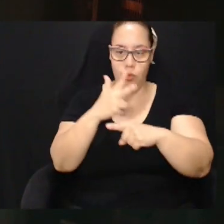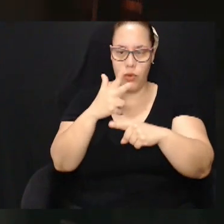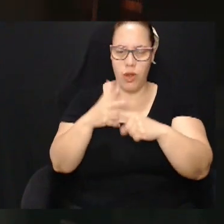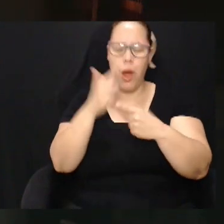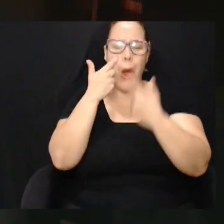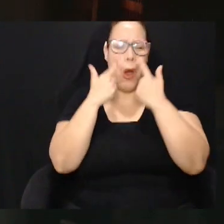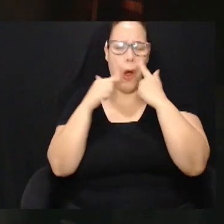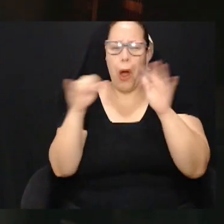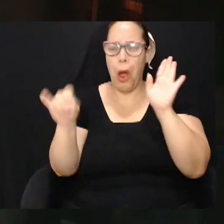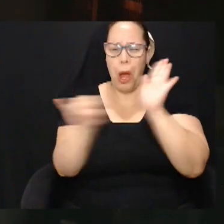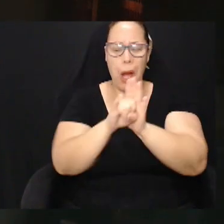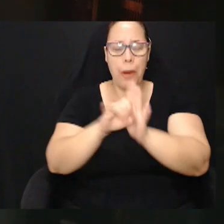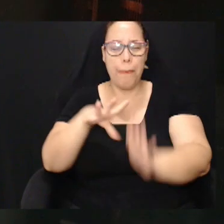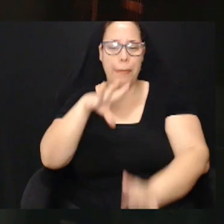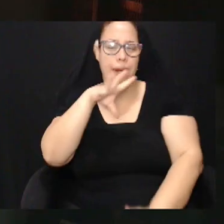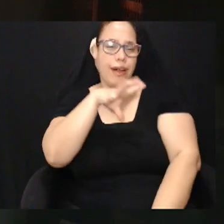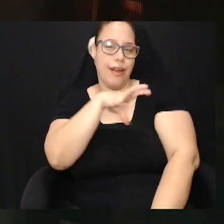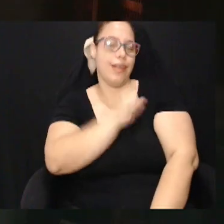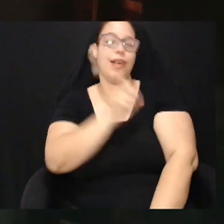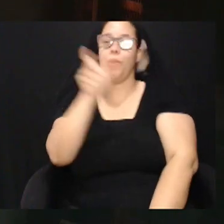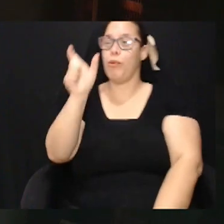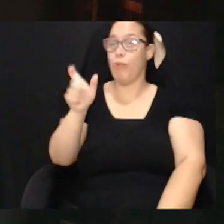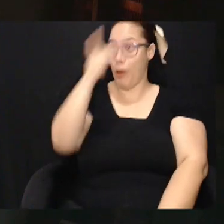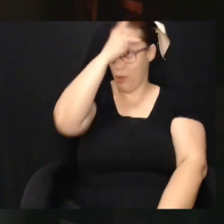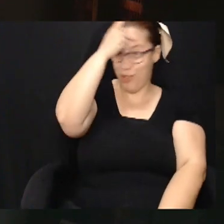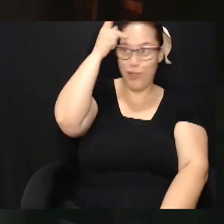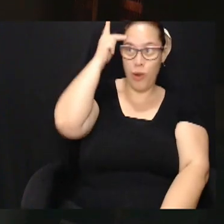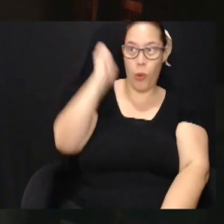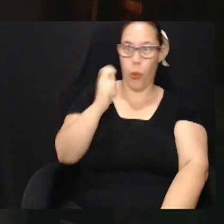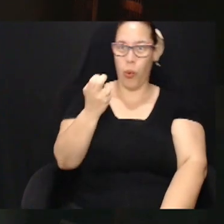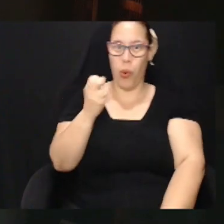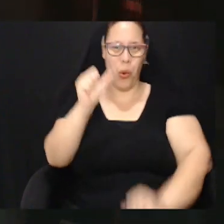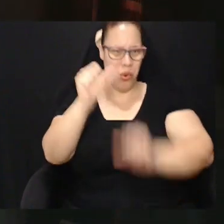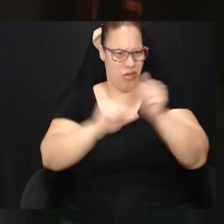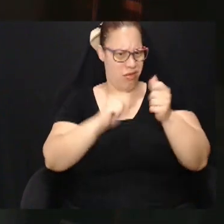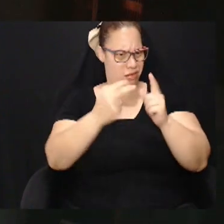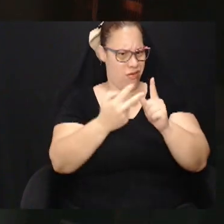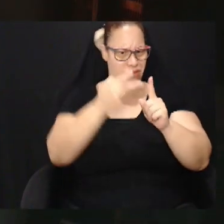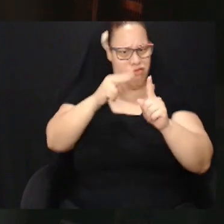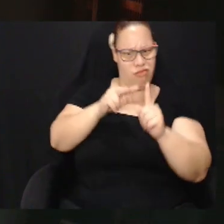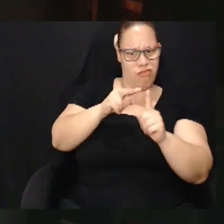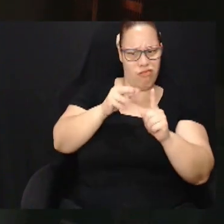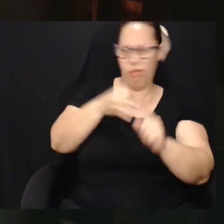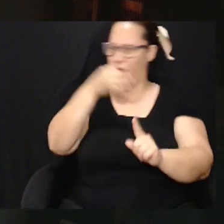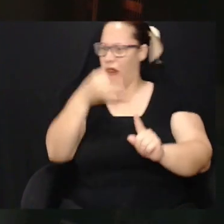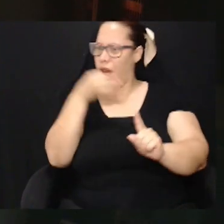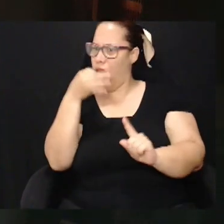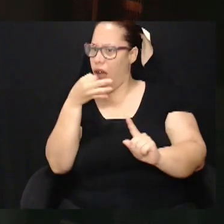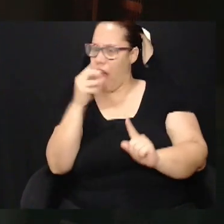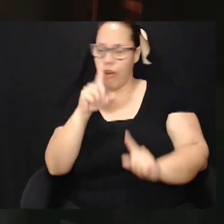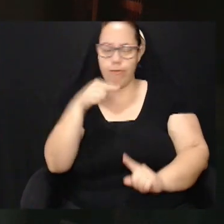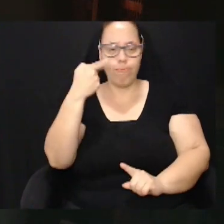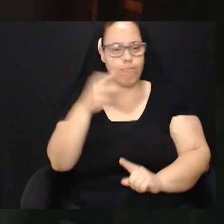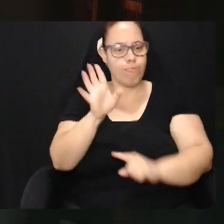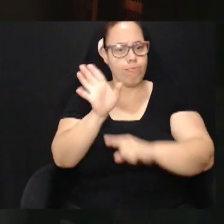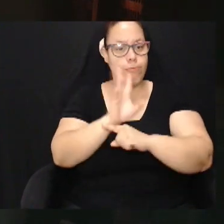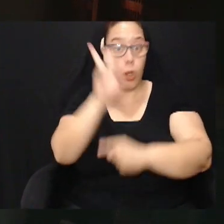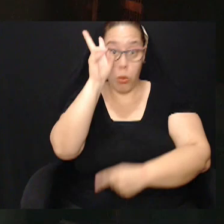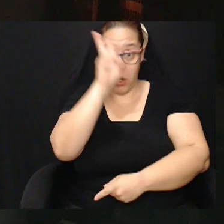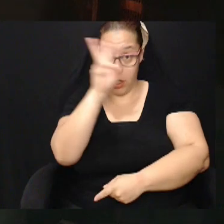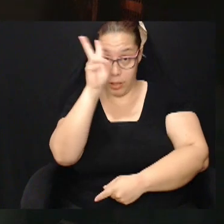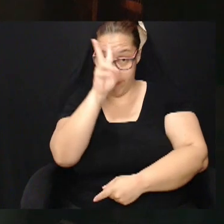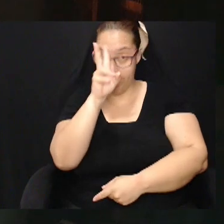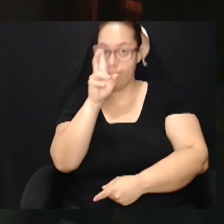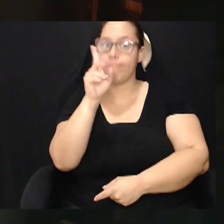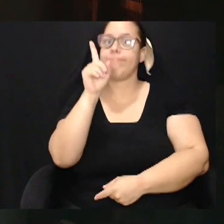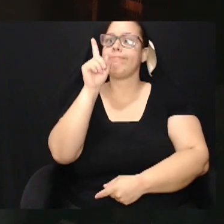se apaixonou por um personagem? Ou até mudou de opinião sobre algo depois de assistir uma história? Nosso WhatsApp